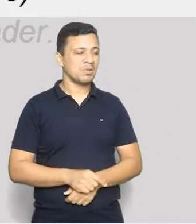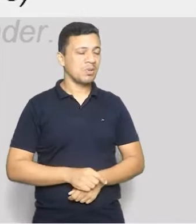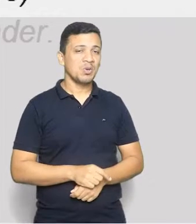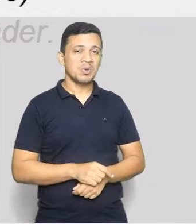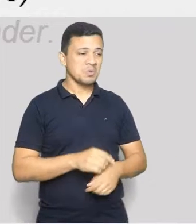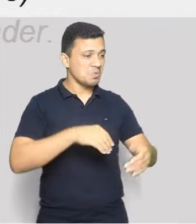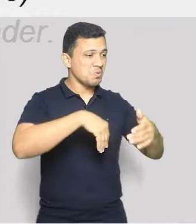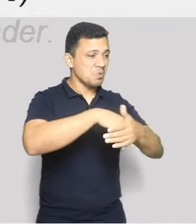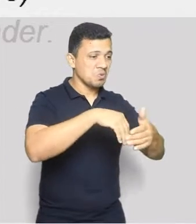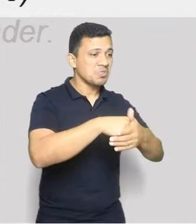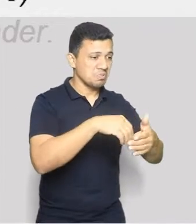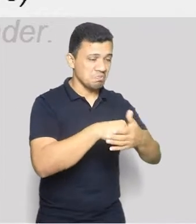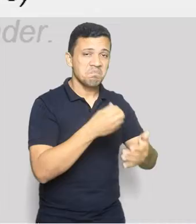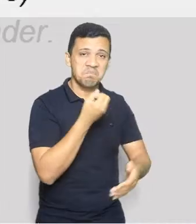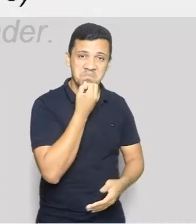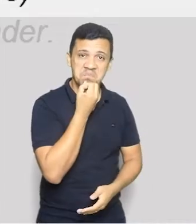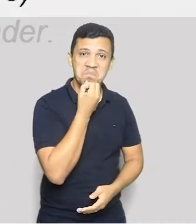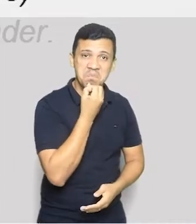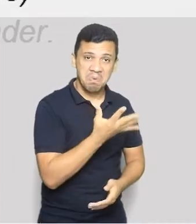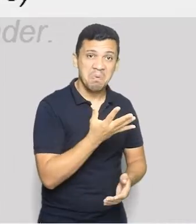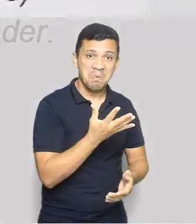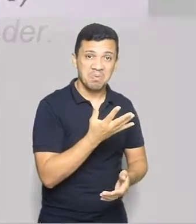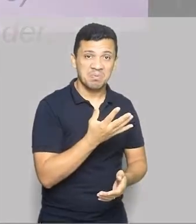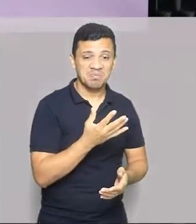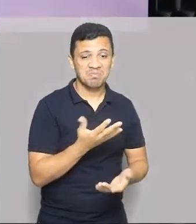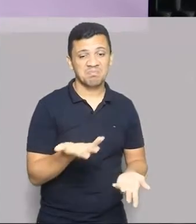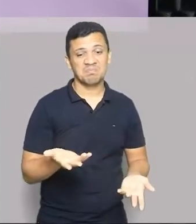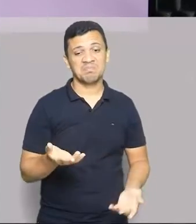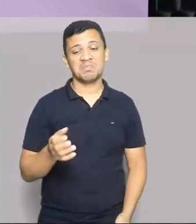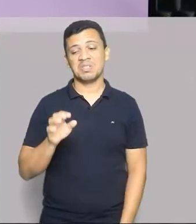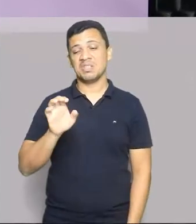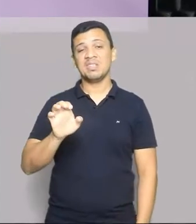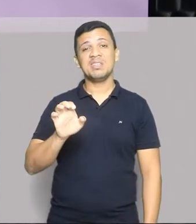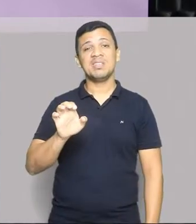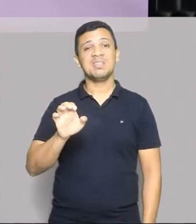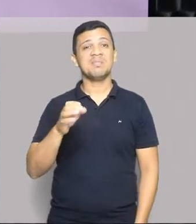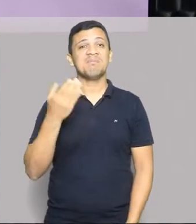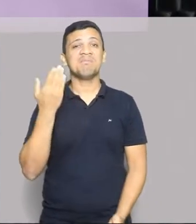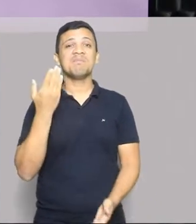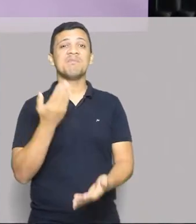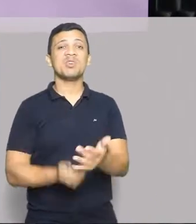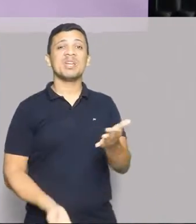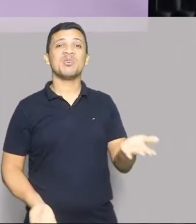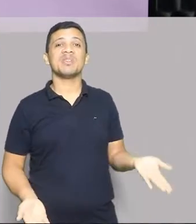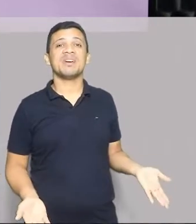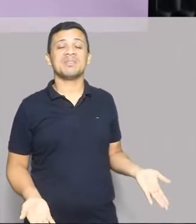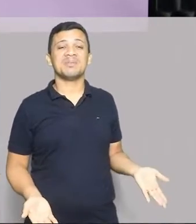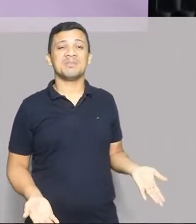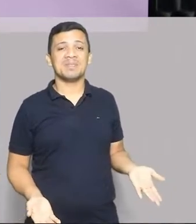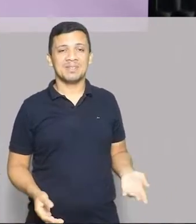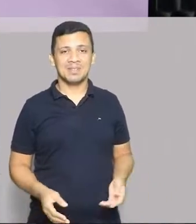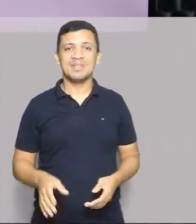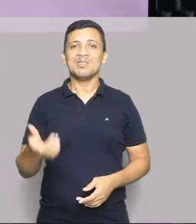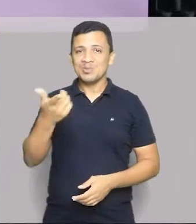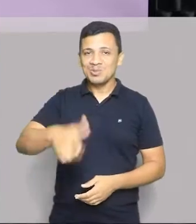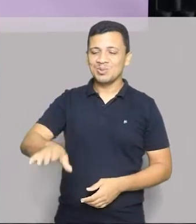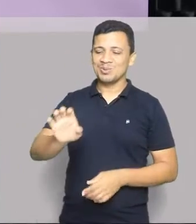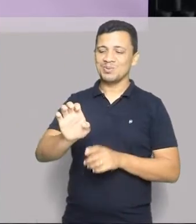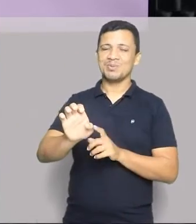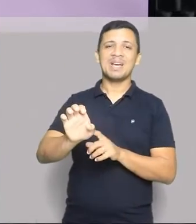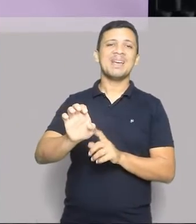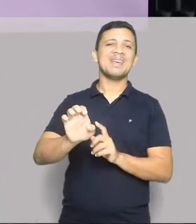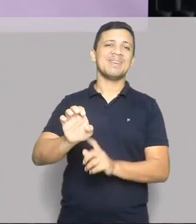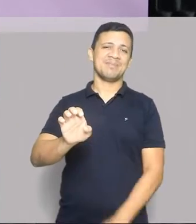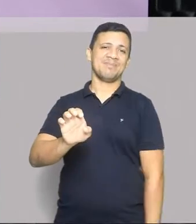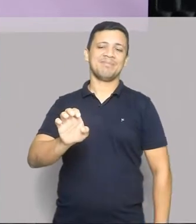O time jogou bem e foi derrotado. Olha só, na segunda oração é o mesmo conectivo, E,